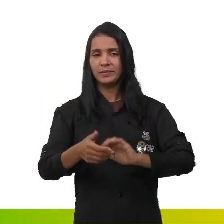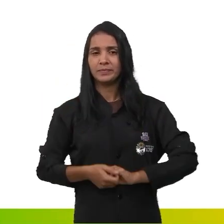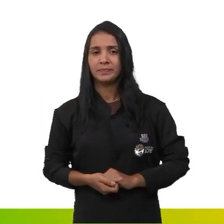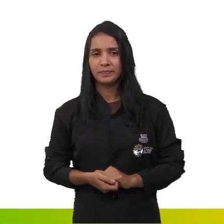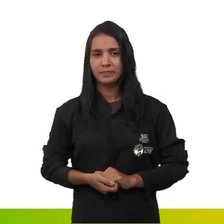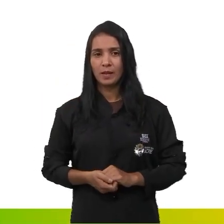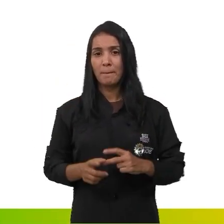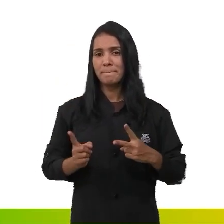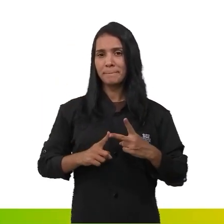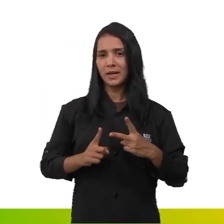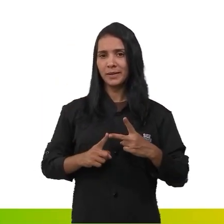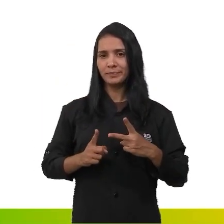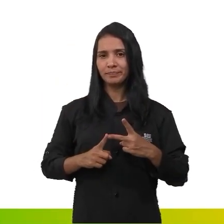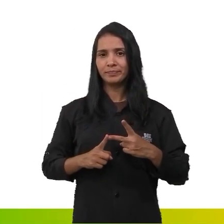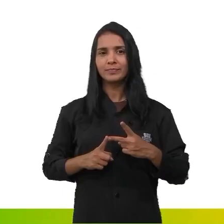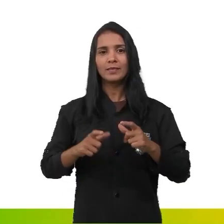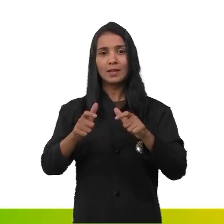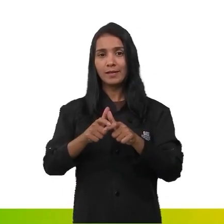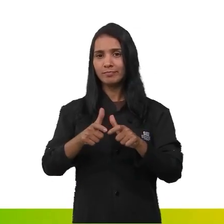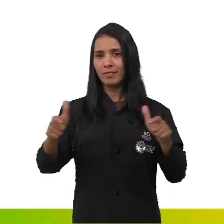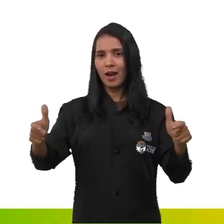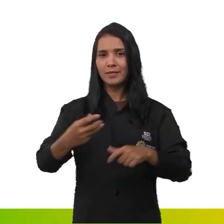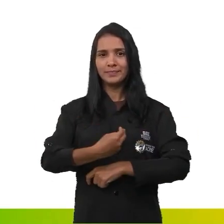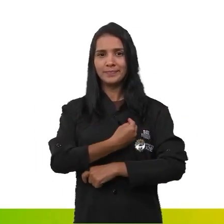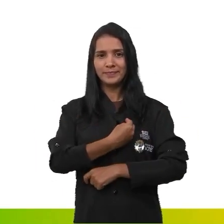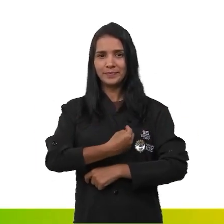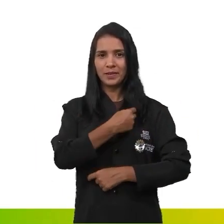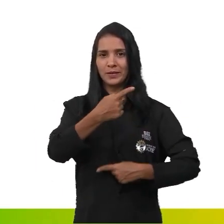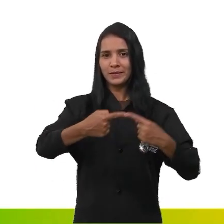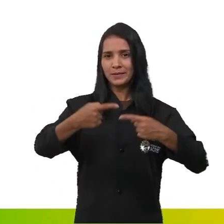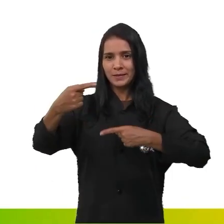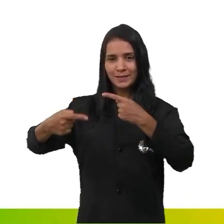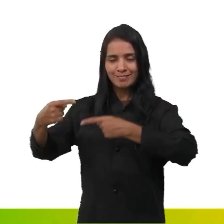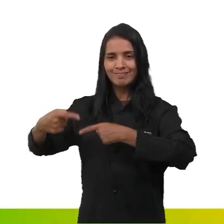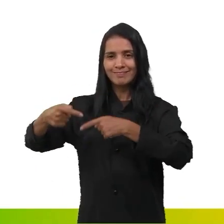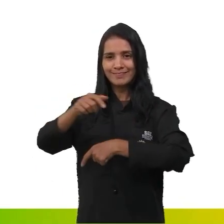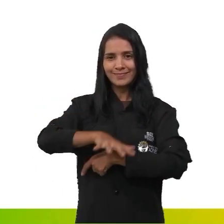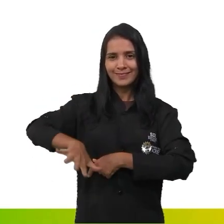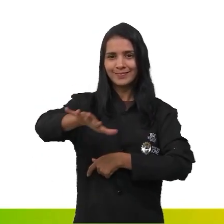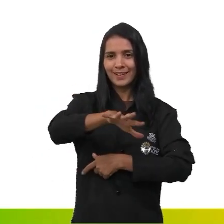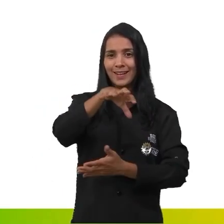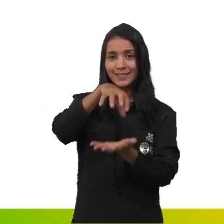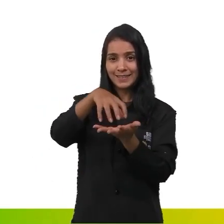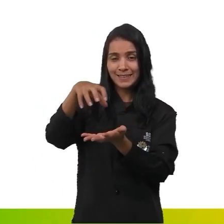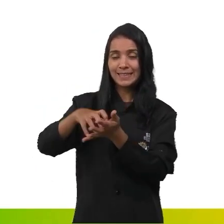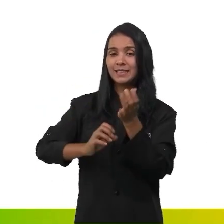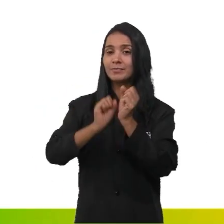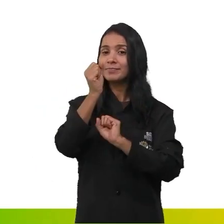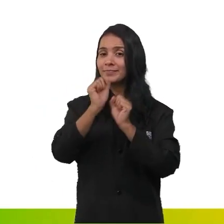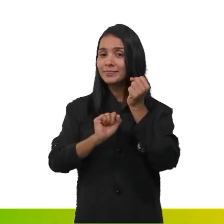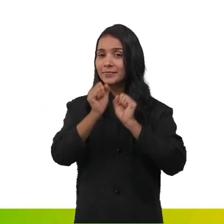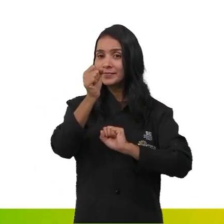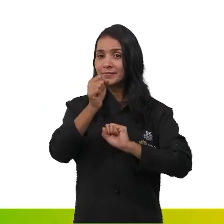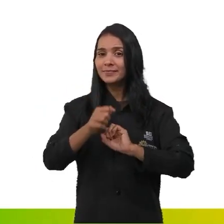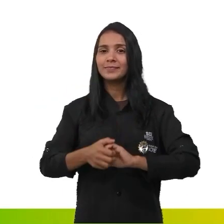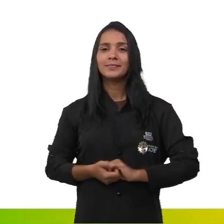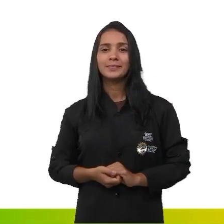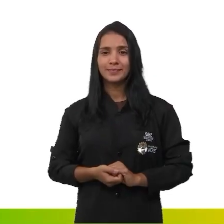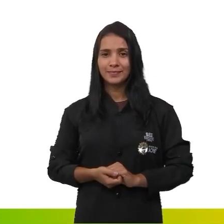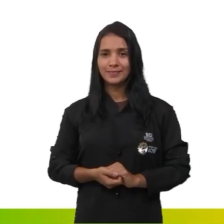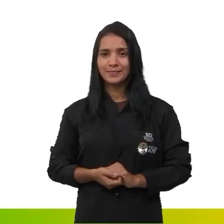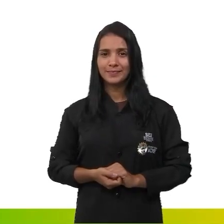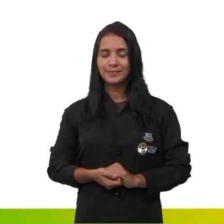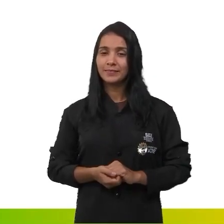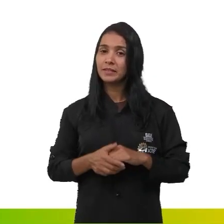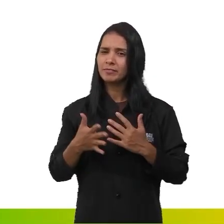A. Letra B, expansão da participação política em centros industrializados. Essa daqui já